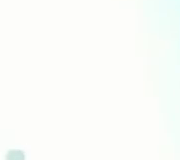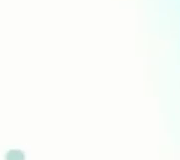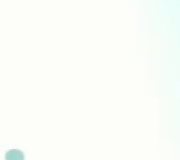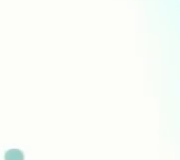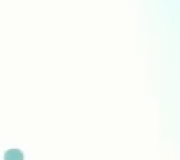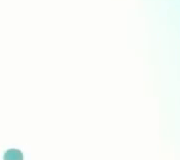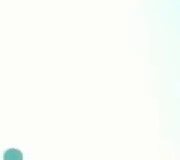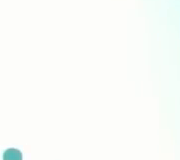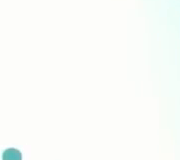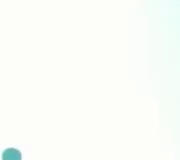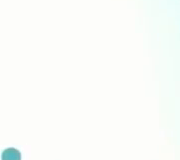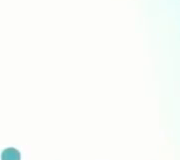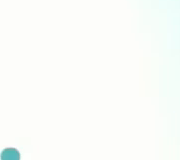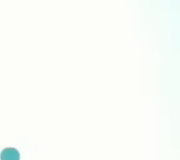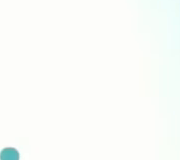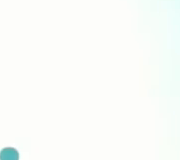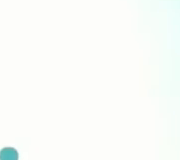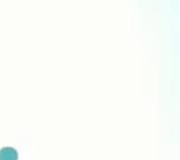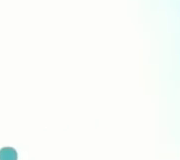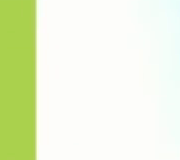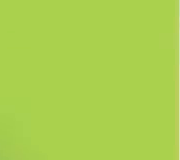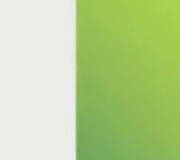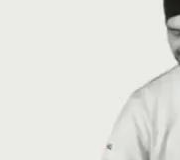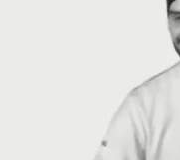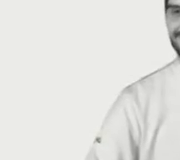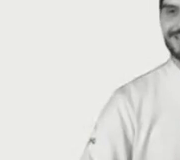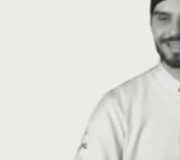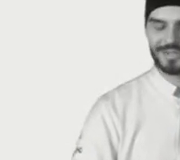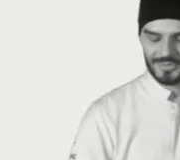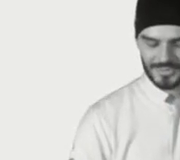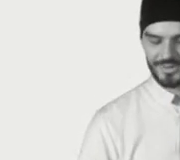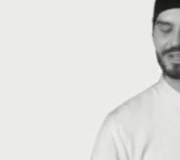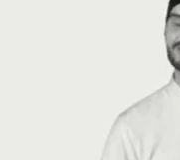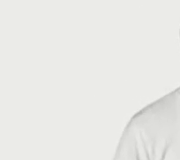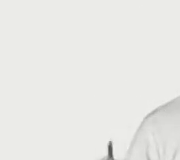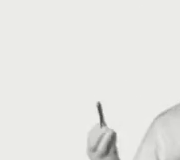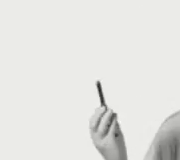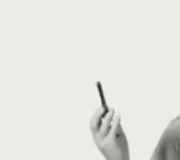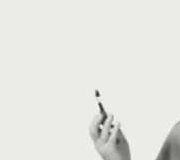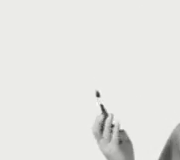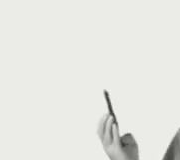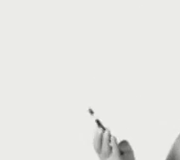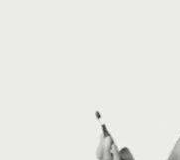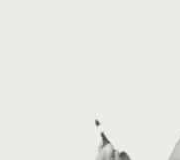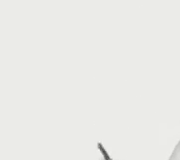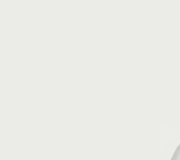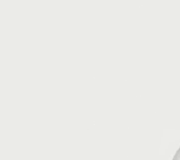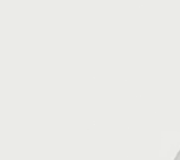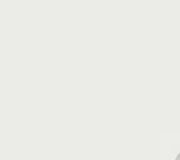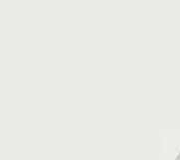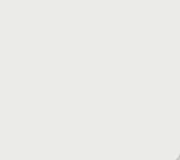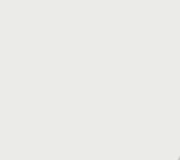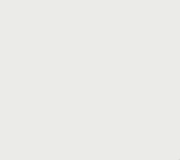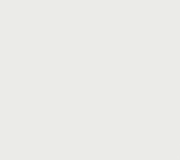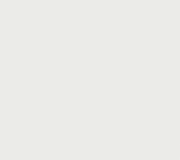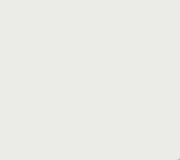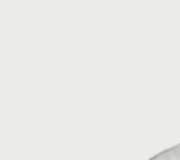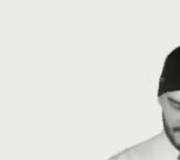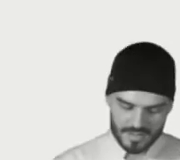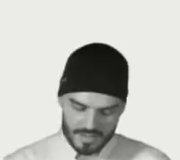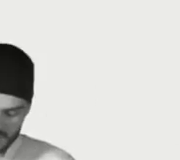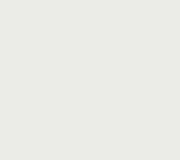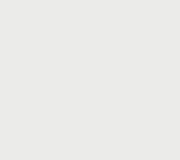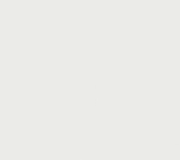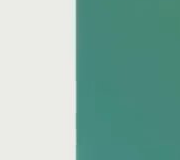fazemos impacta na vida uns dos outros. Isso valoriza uma das coisas que mais nos faz humanos, o trabalho